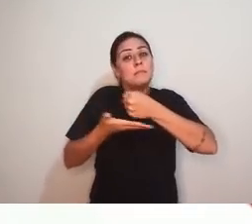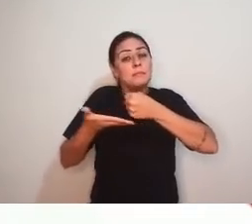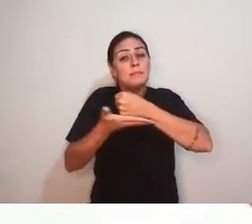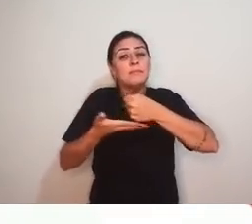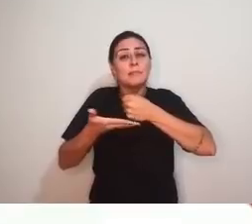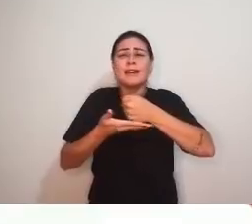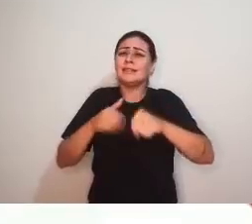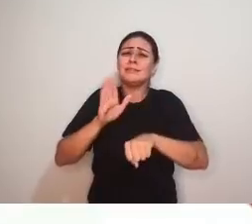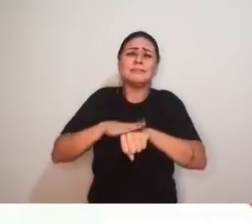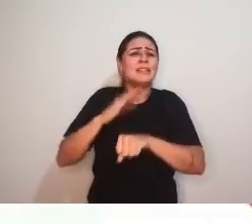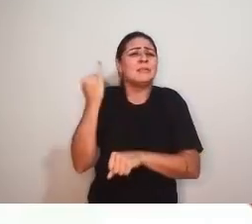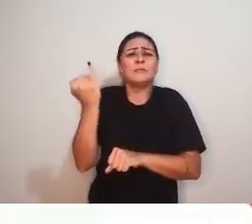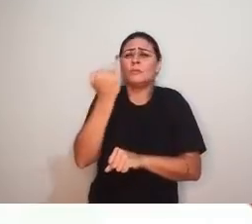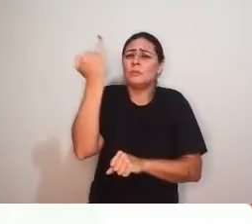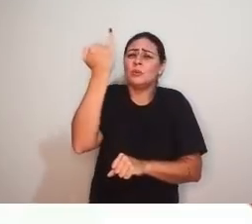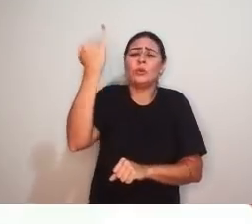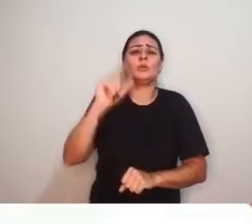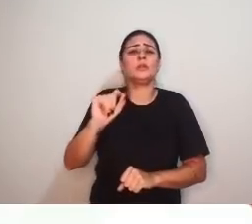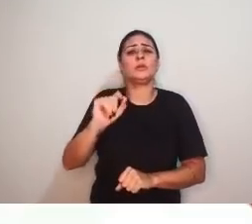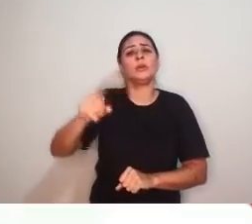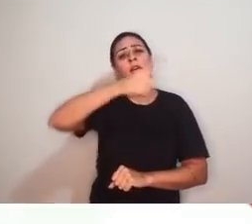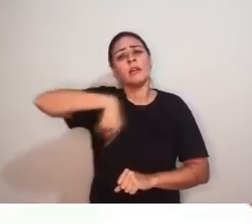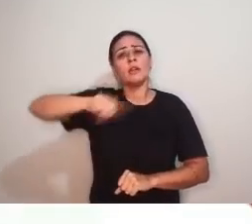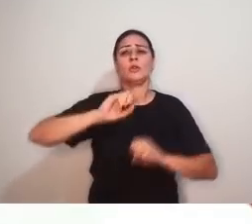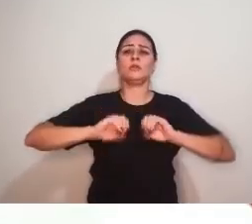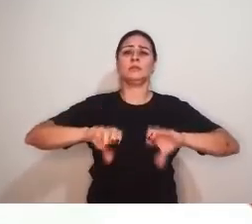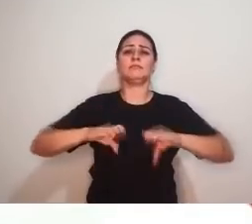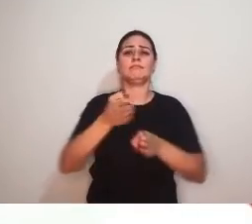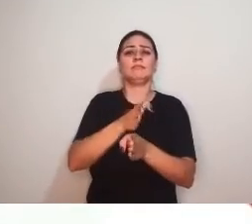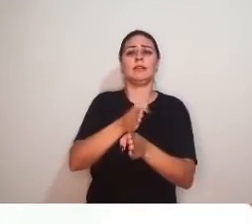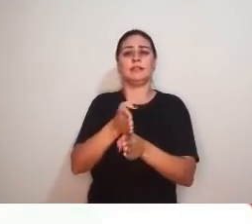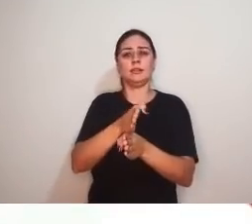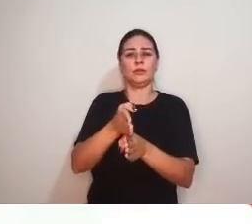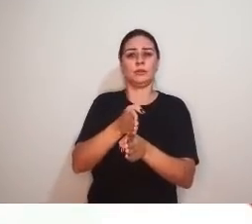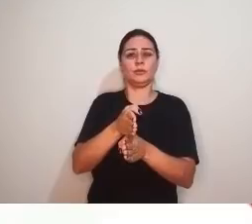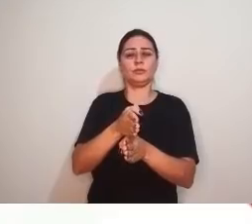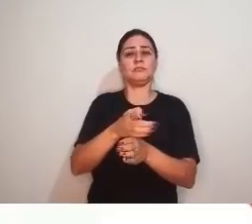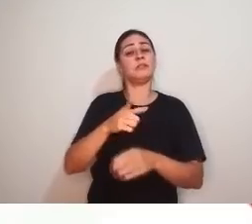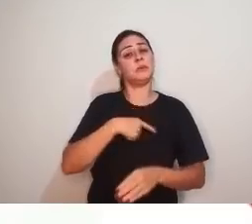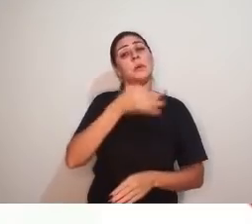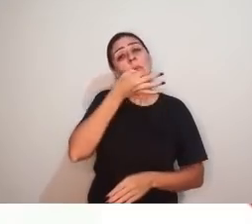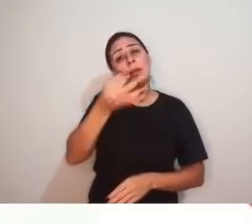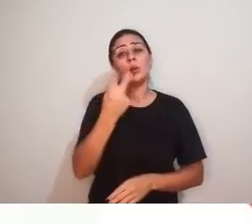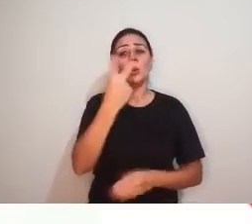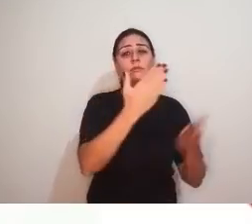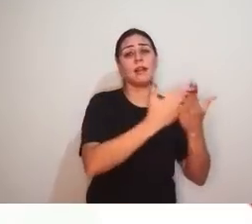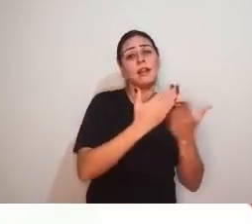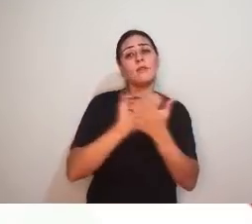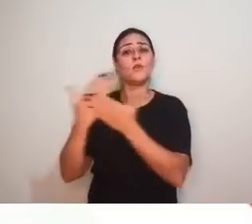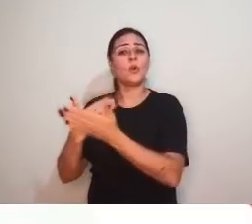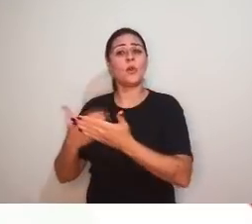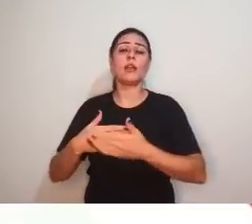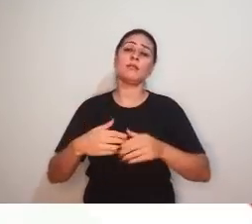a base das questões mais fundantes do que a gente chama hoje de ensino híbrido. Então, ficam